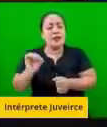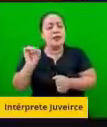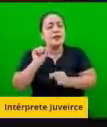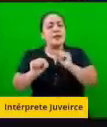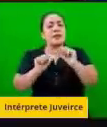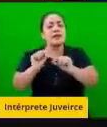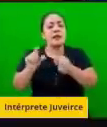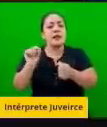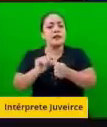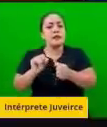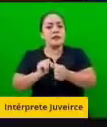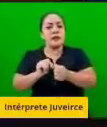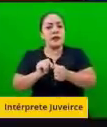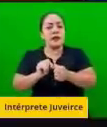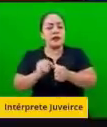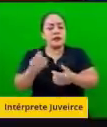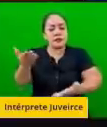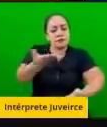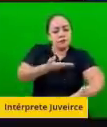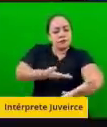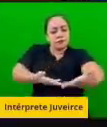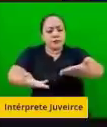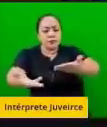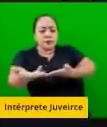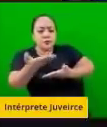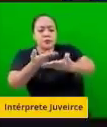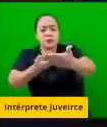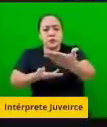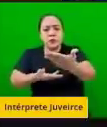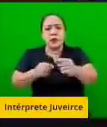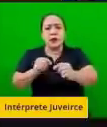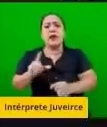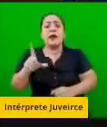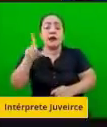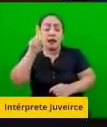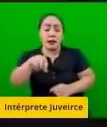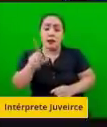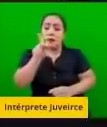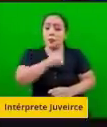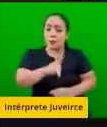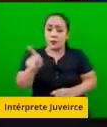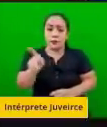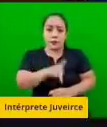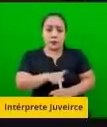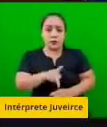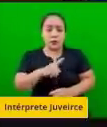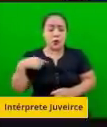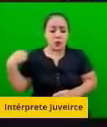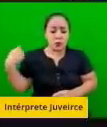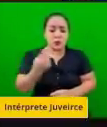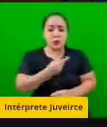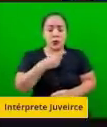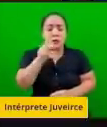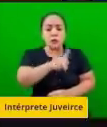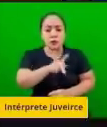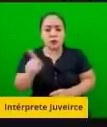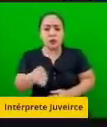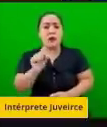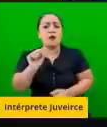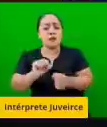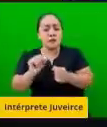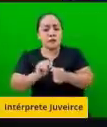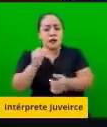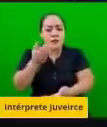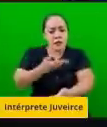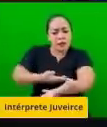Somos nós, professores, né? Nós, professores, que realizamos essa mediação, que